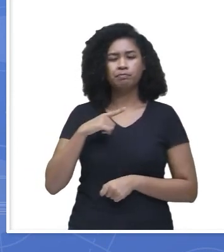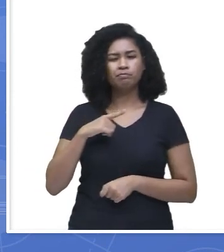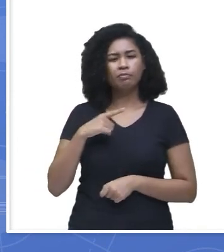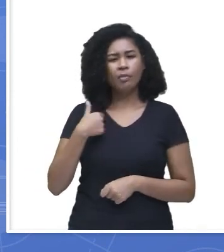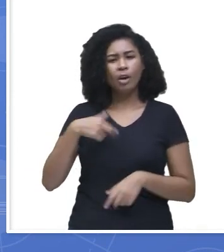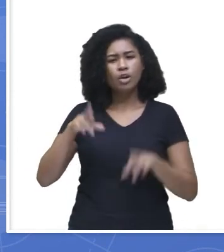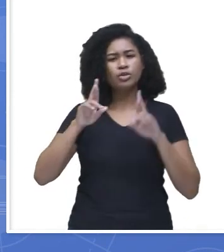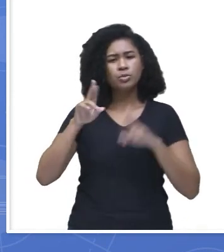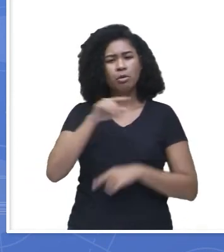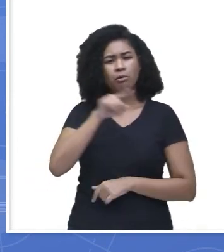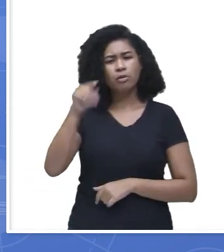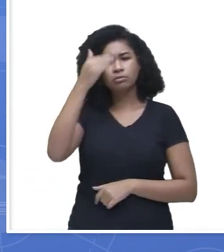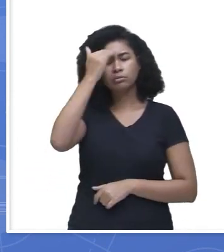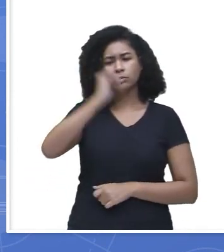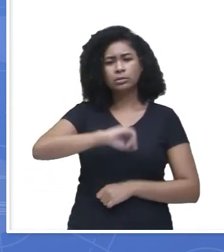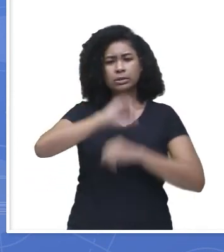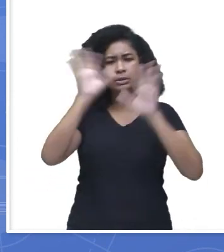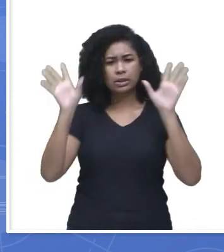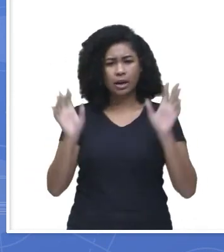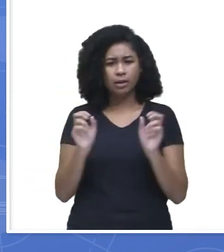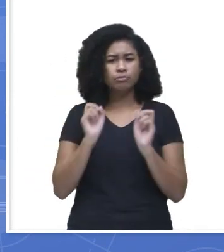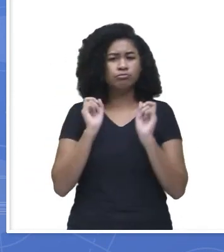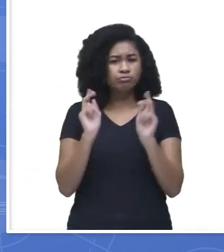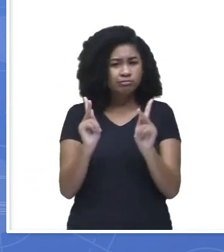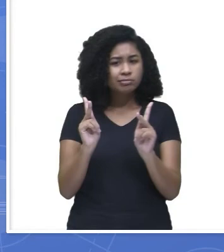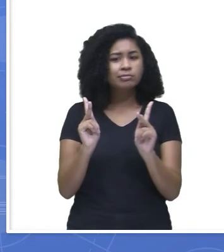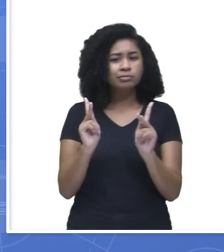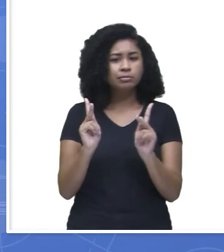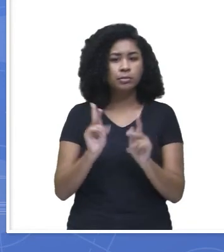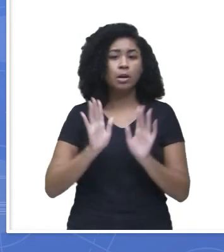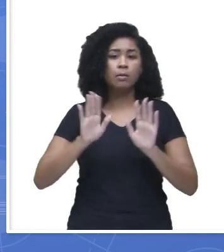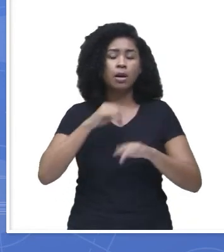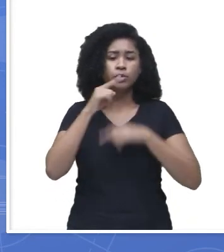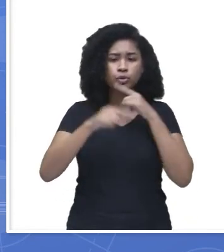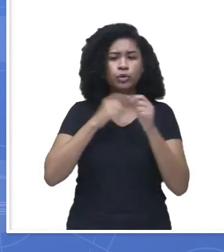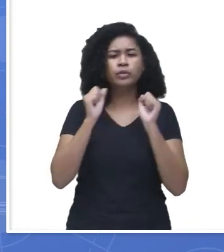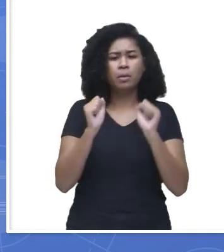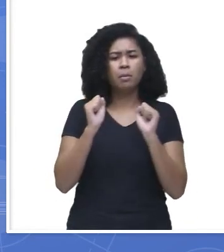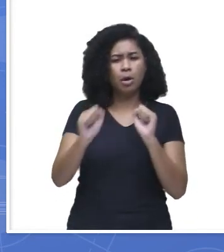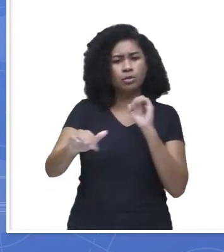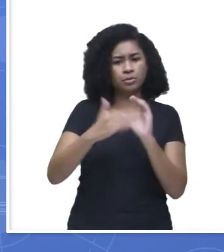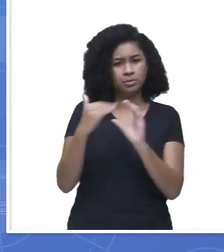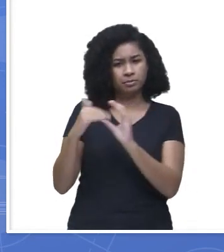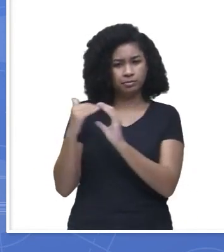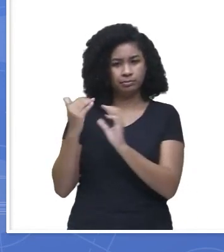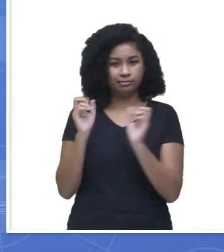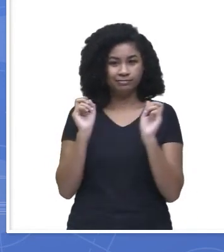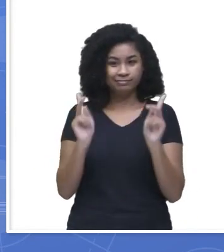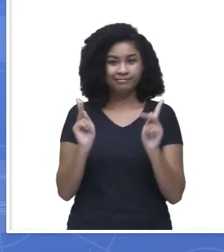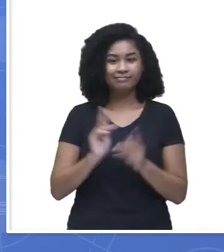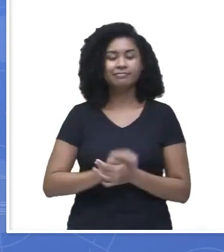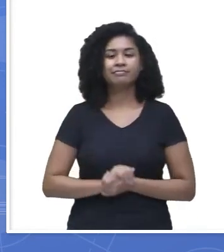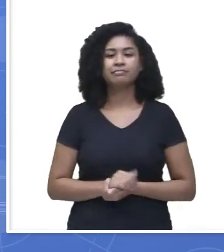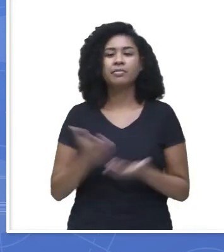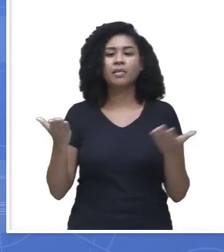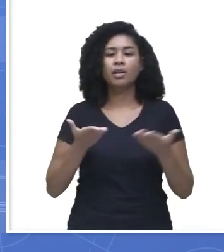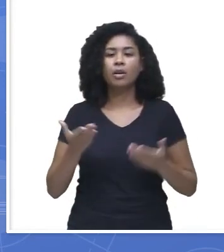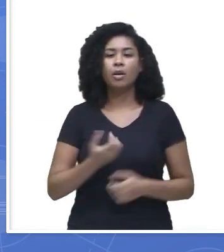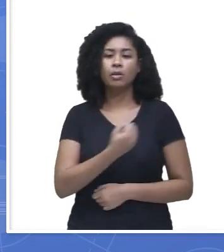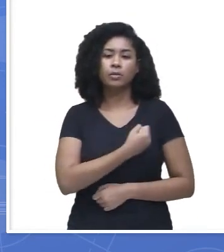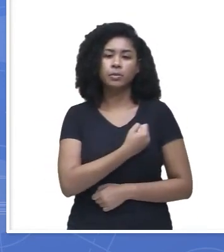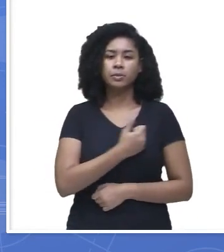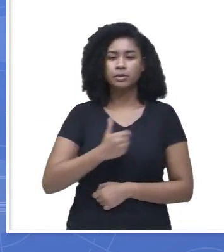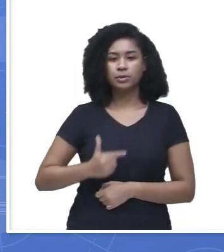tenham compreendido aí, tá, gente, essas situações. Mas qualquer dúvida, nós podemos esclarecer para vocês aqui. E agora nós vamos à nossa